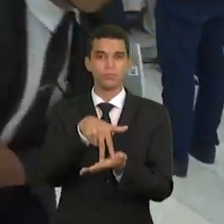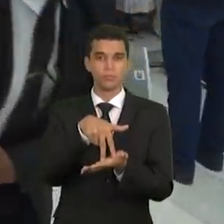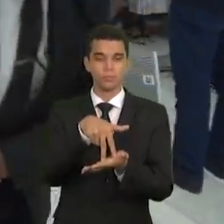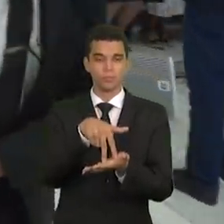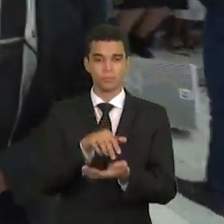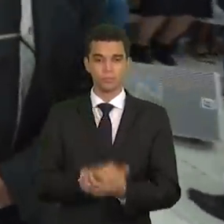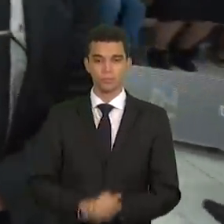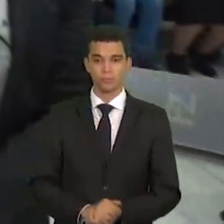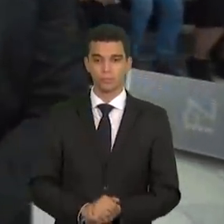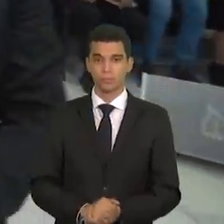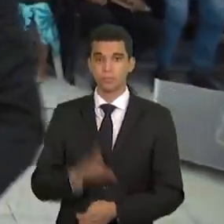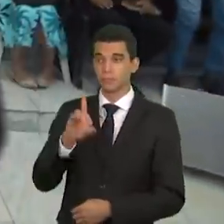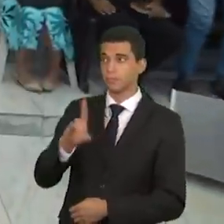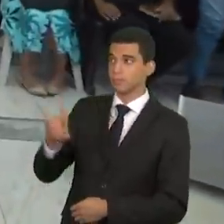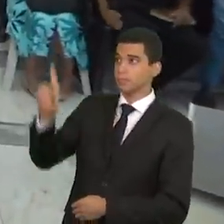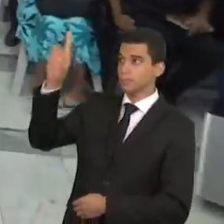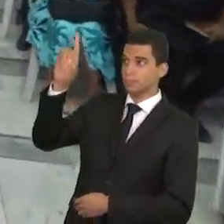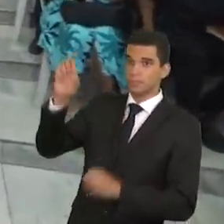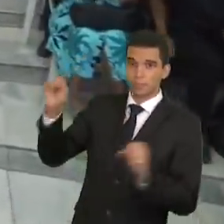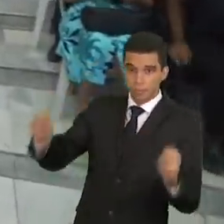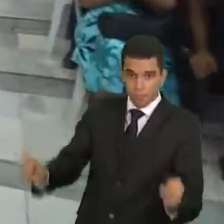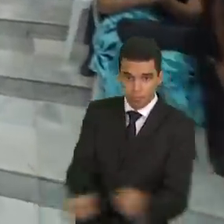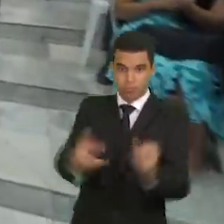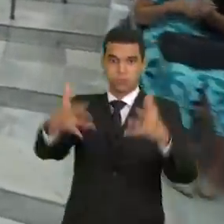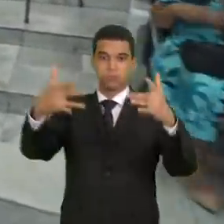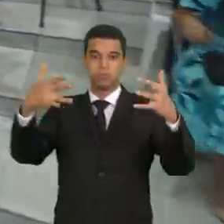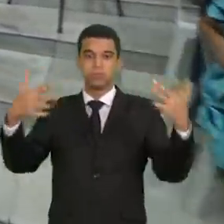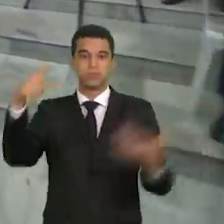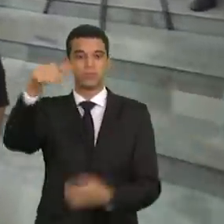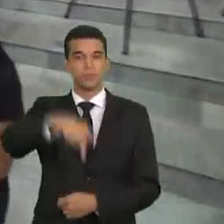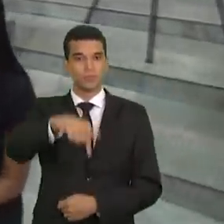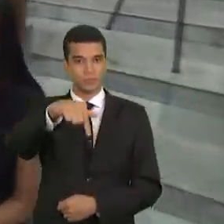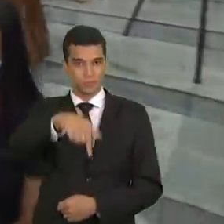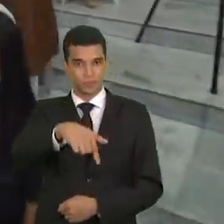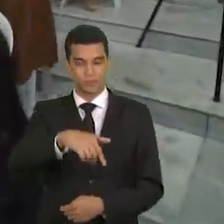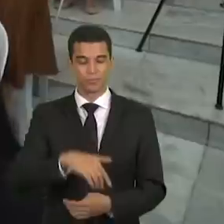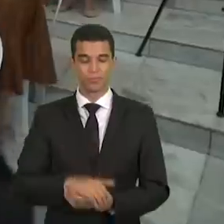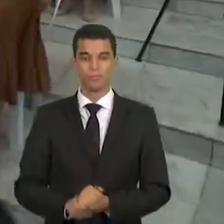O milagre de Deus está vindo sobre este lugar.